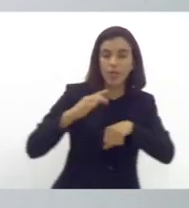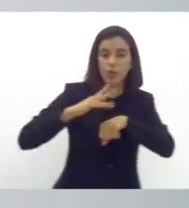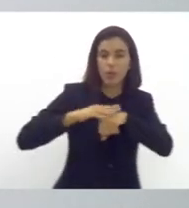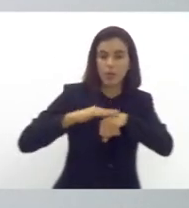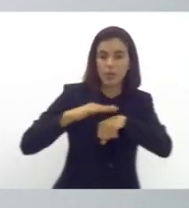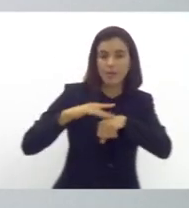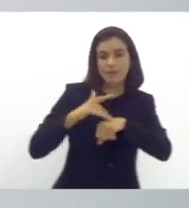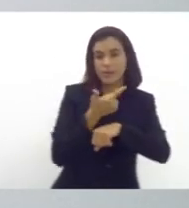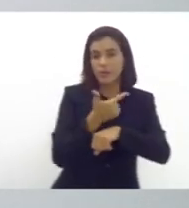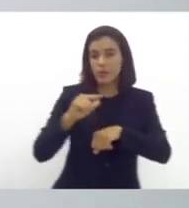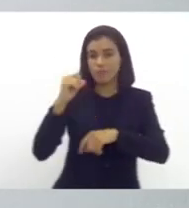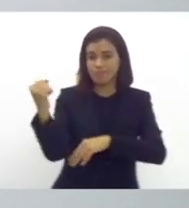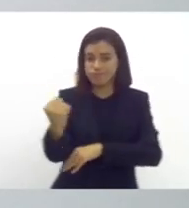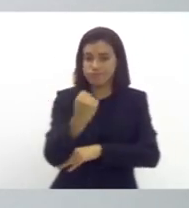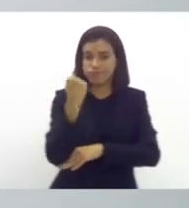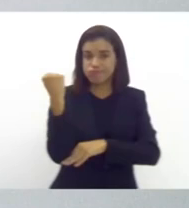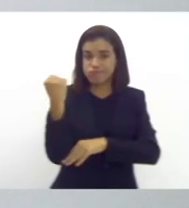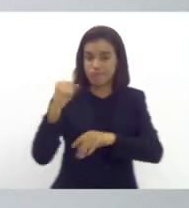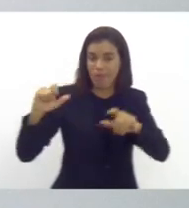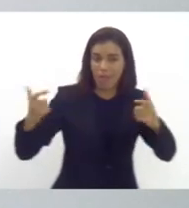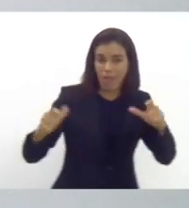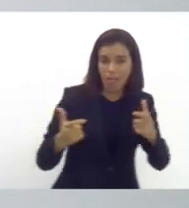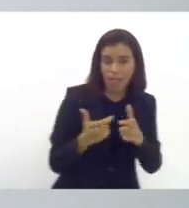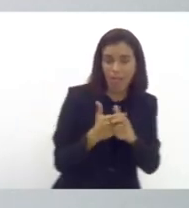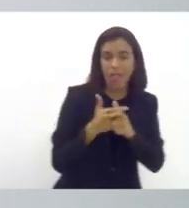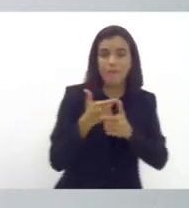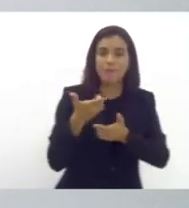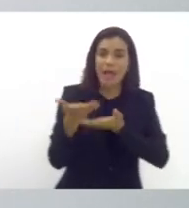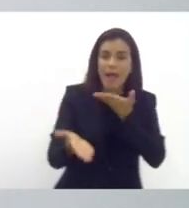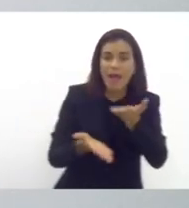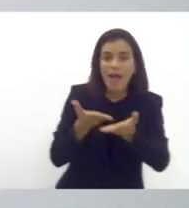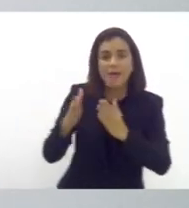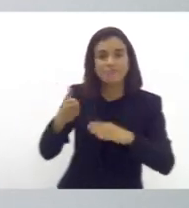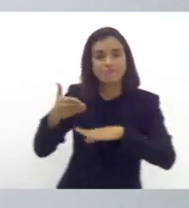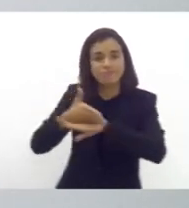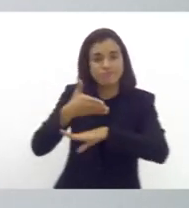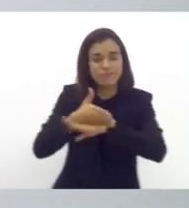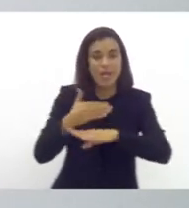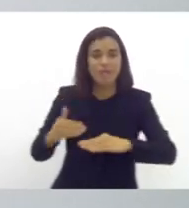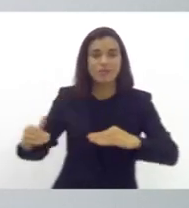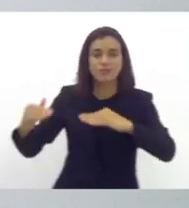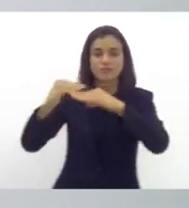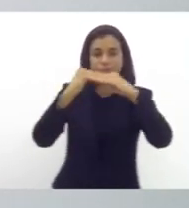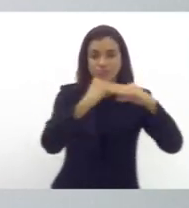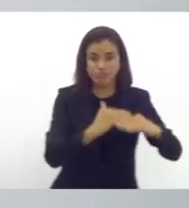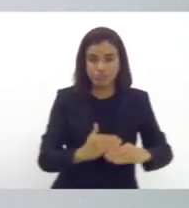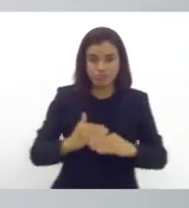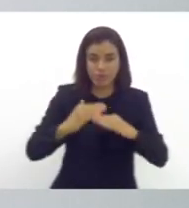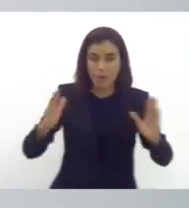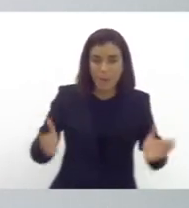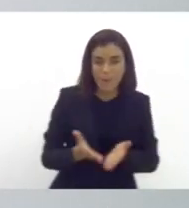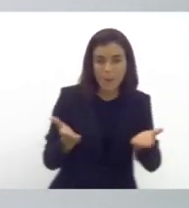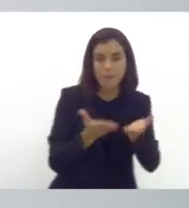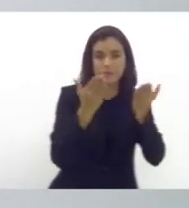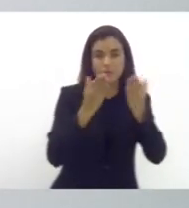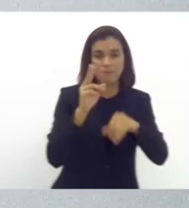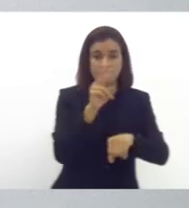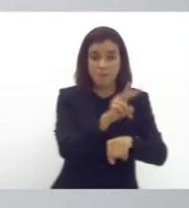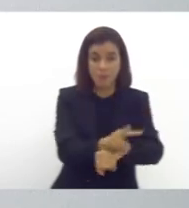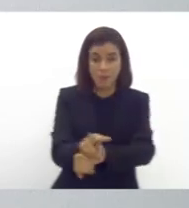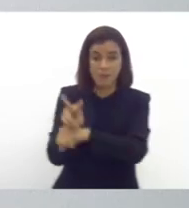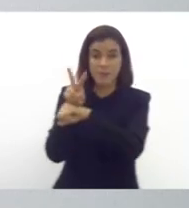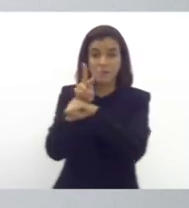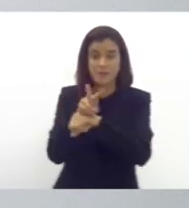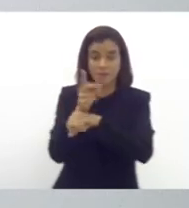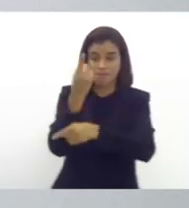agravos e a ao acesso Universal igualitário às ações e serviços para sua promoção proteção